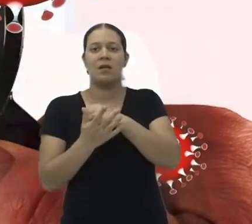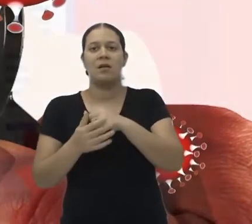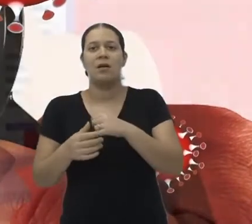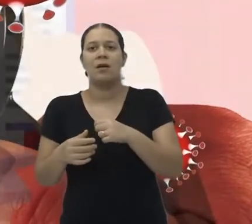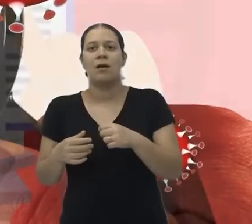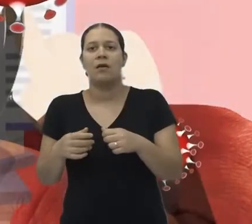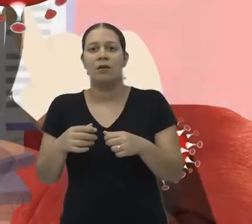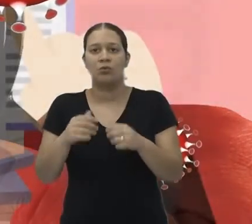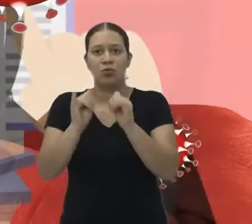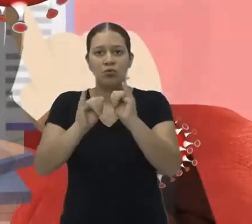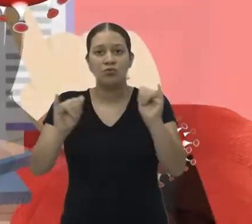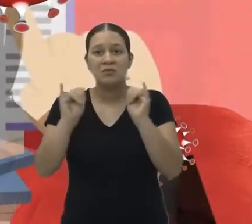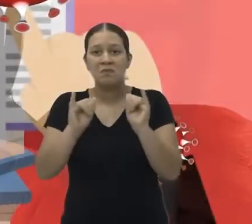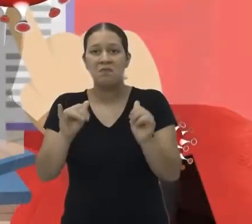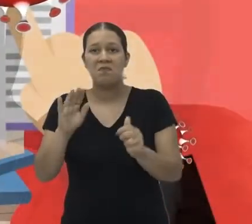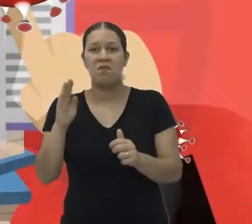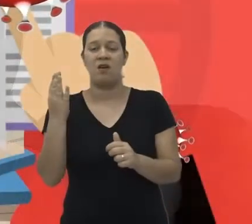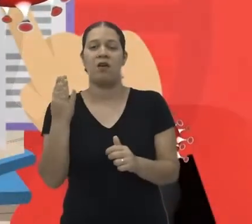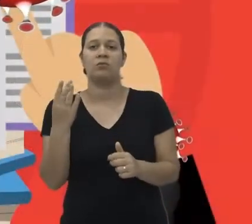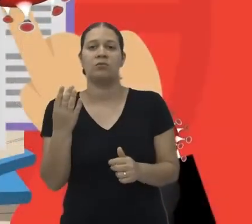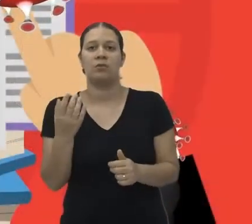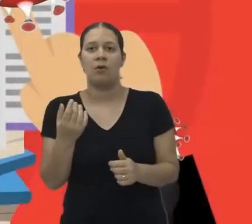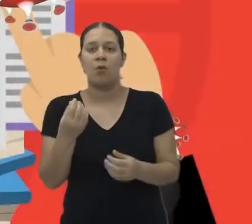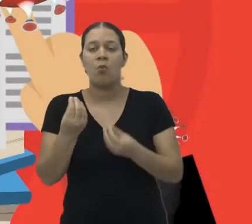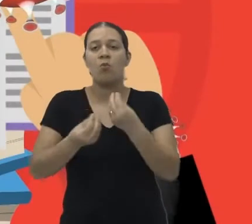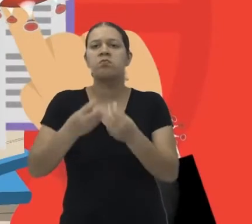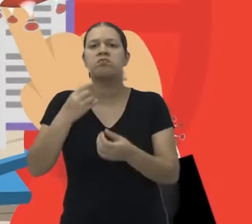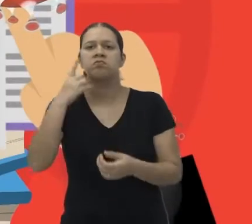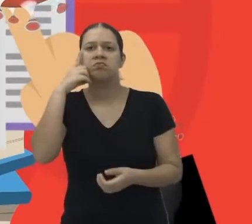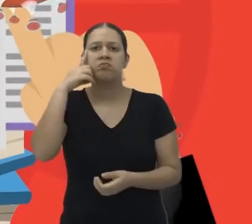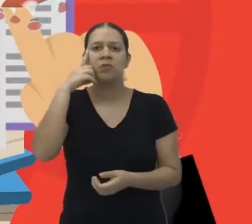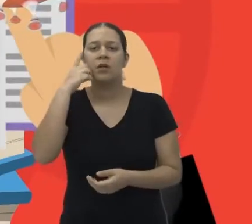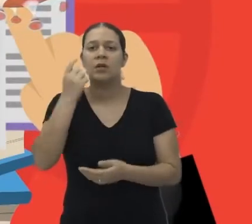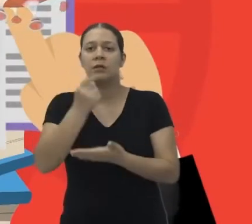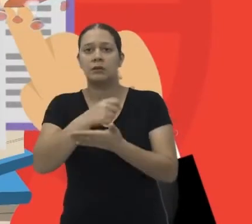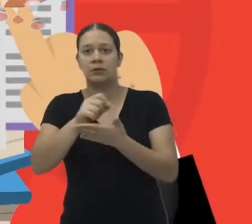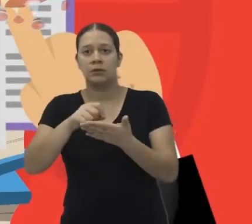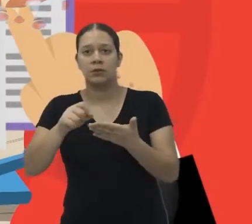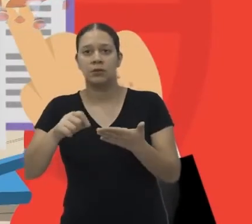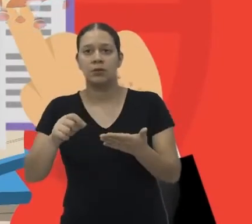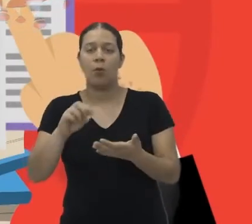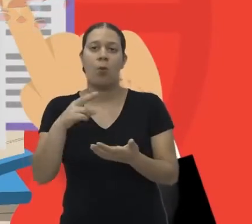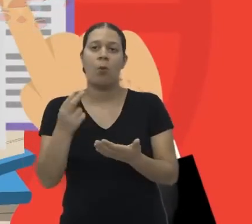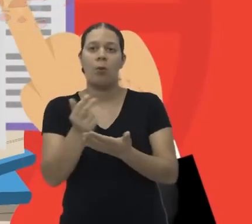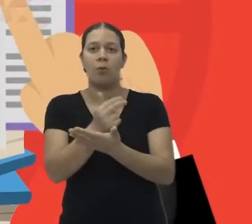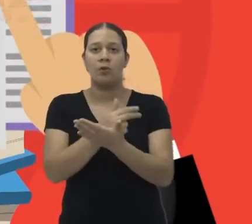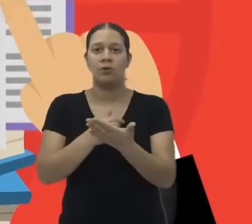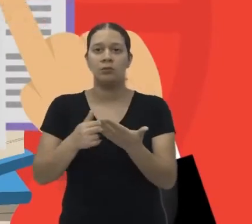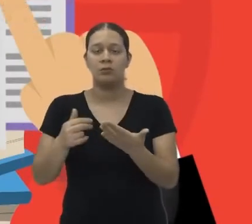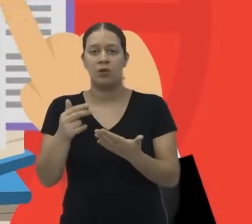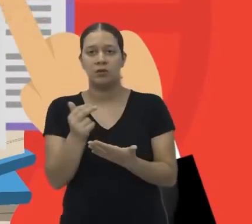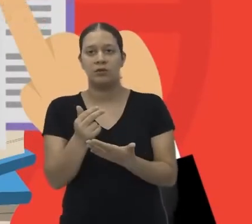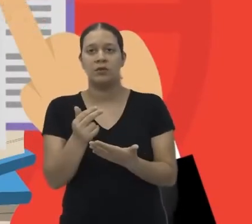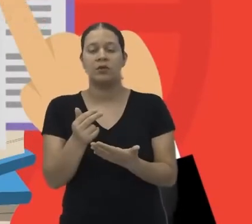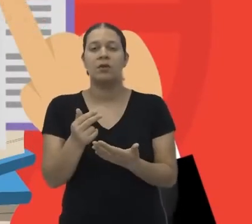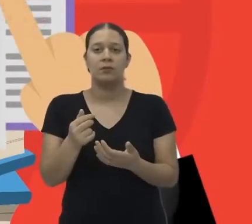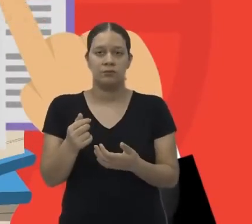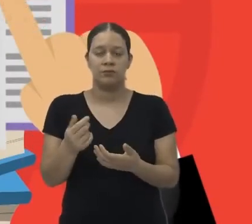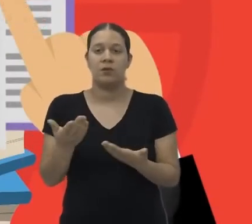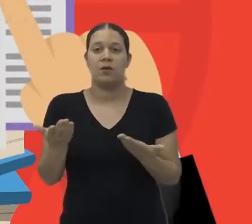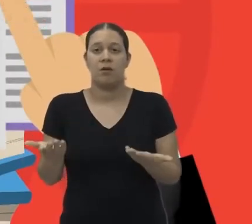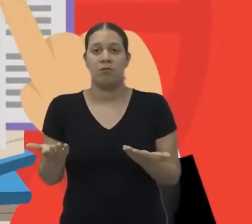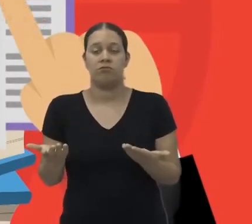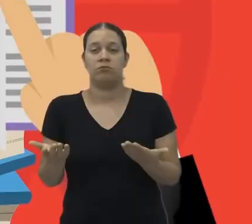tempo. Notícias falsas têm fontes duvidosas, mesmo aquelas bem escritas, com imagem ou